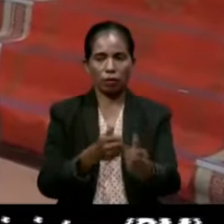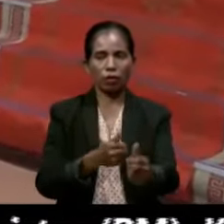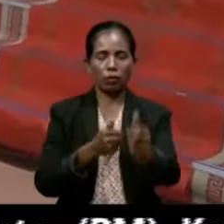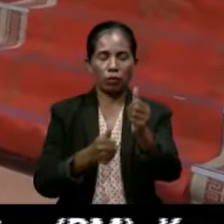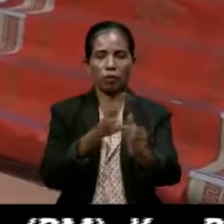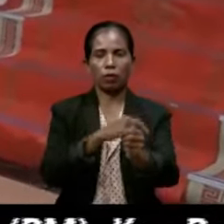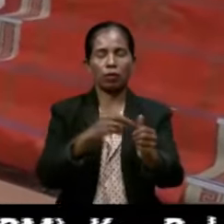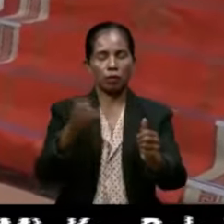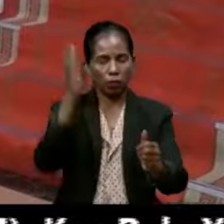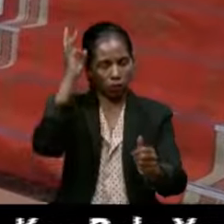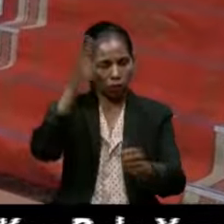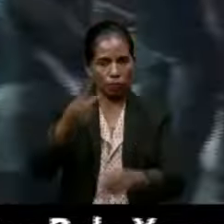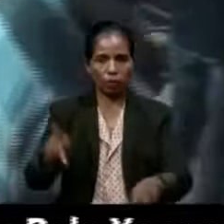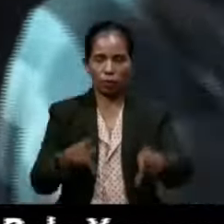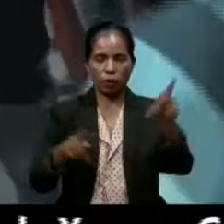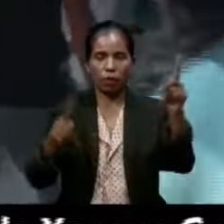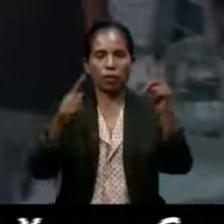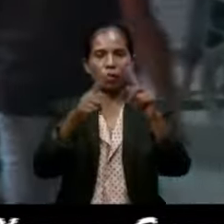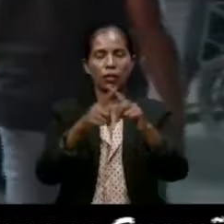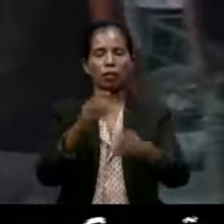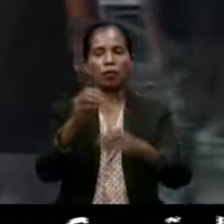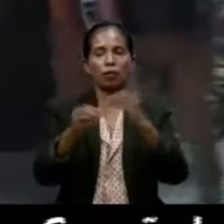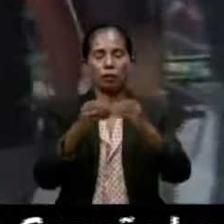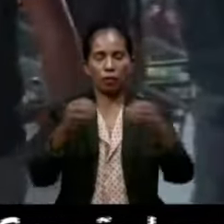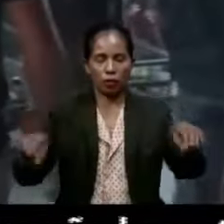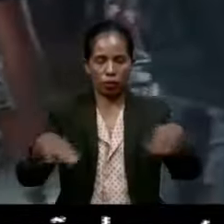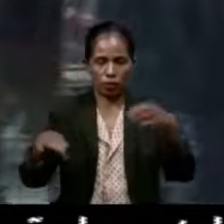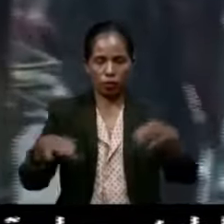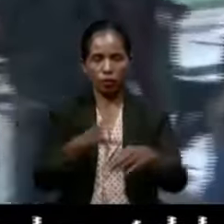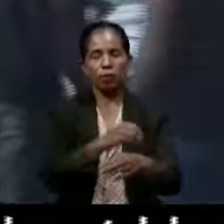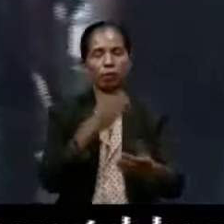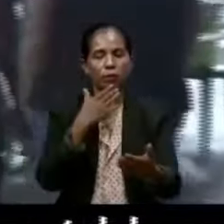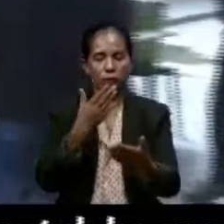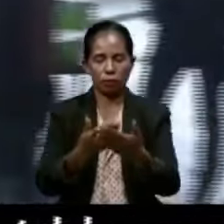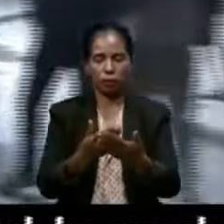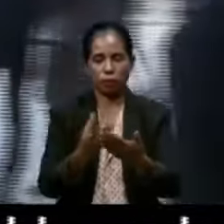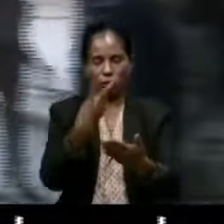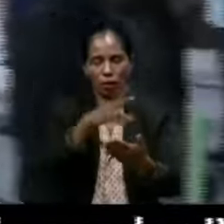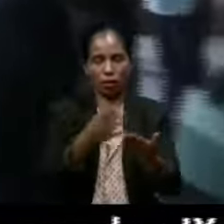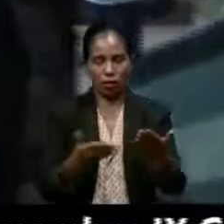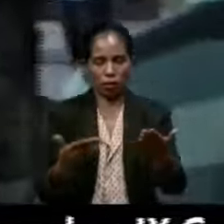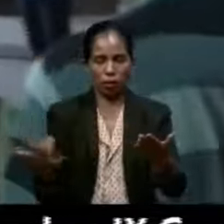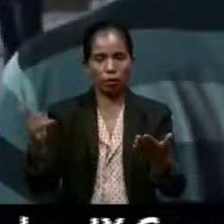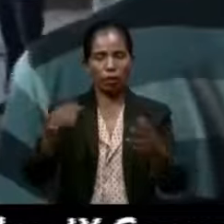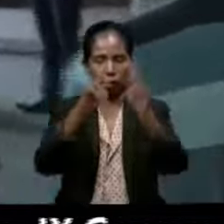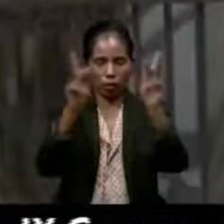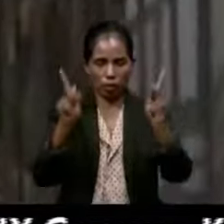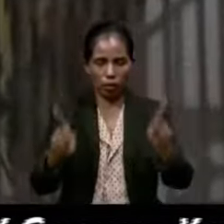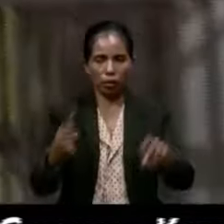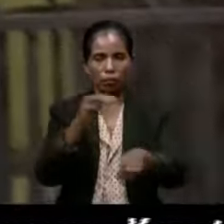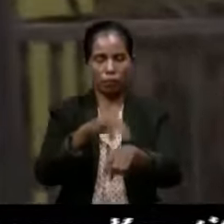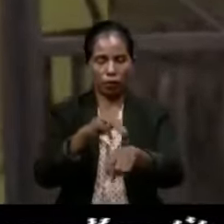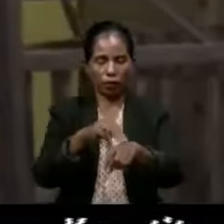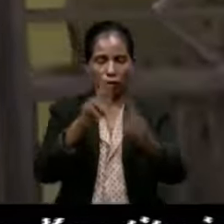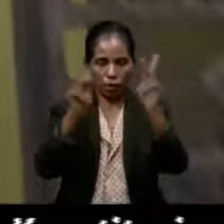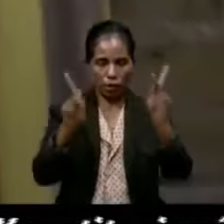metas no preocupação público nian, durante ne, conaba serviço, supervisão no inspeção, ba sasan sira e aloja, supermercado no